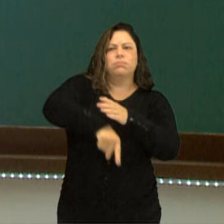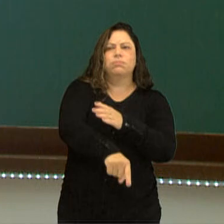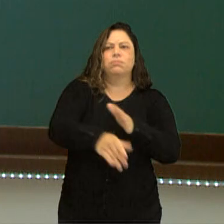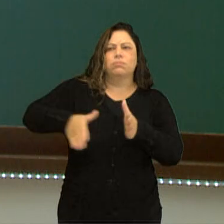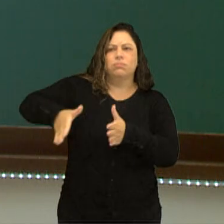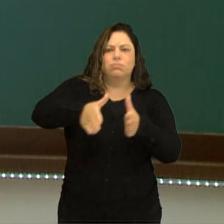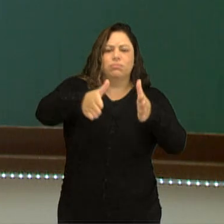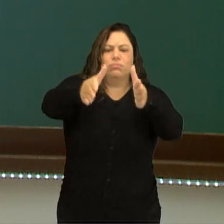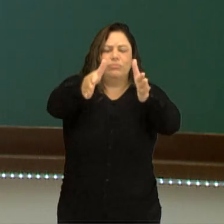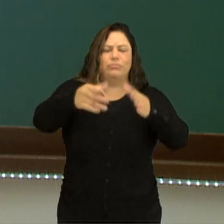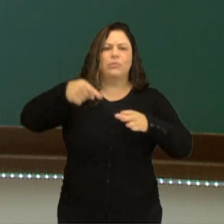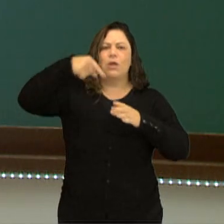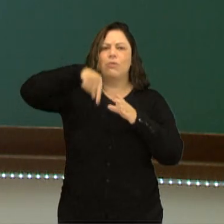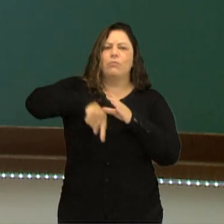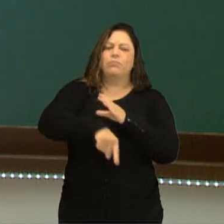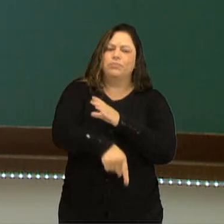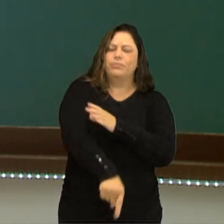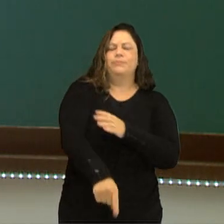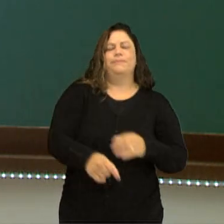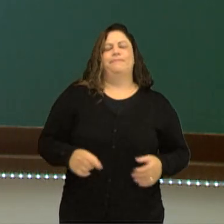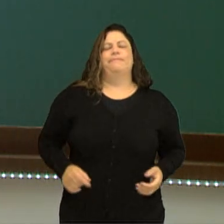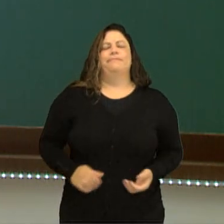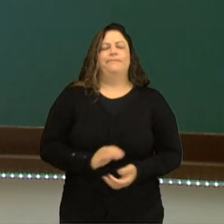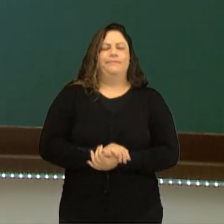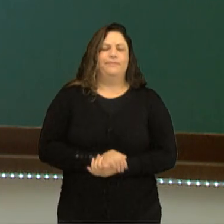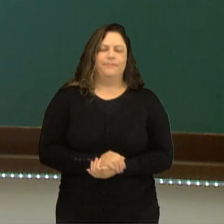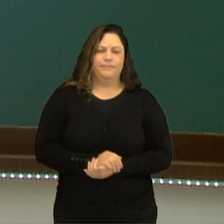rio subterrâneo pela profundidade.